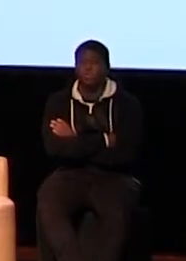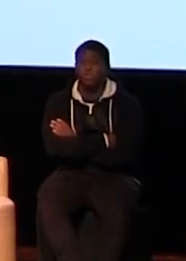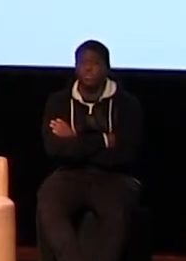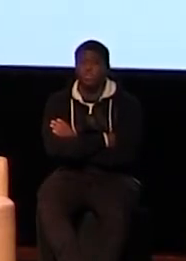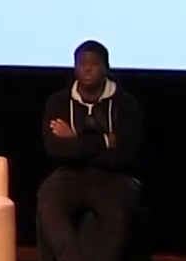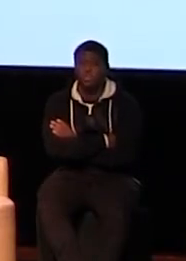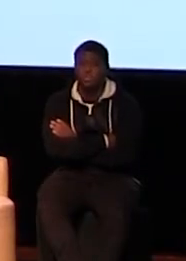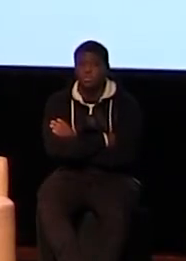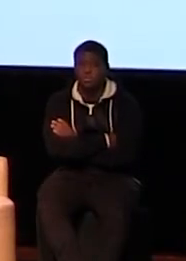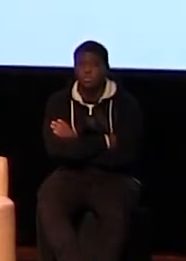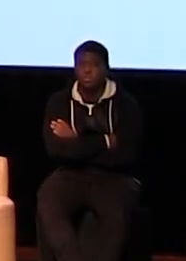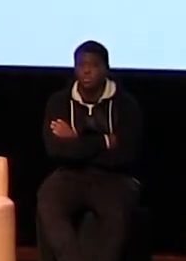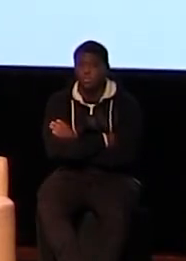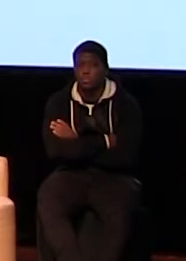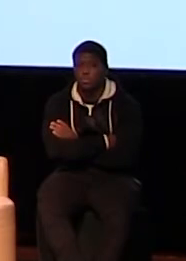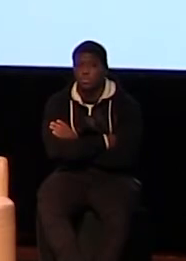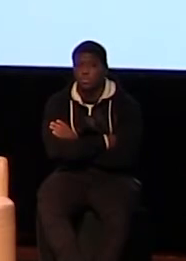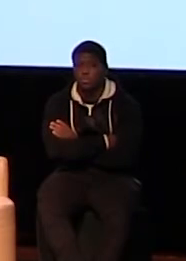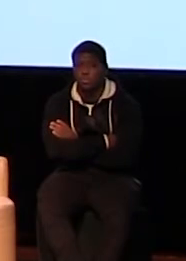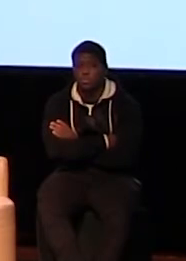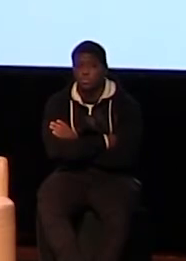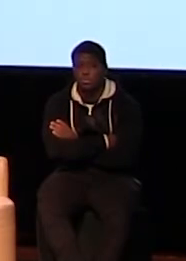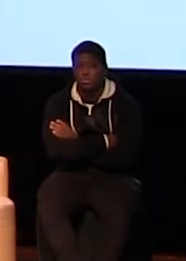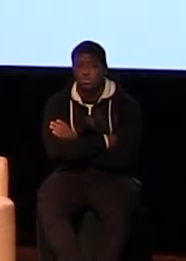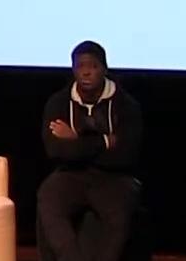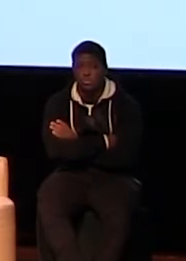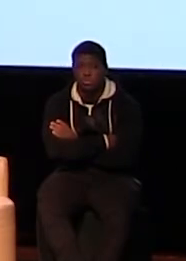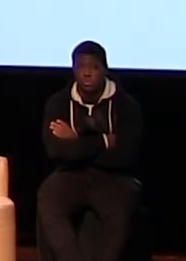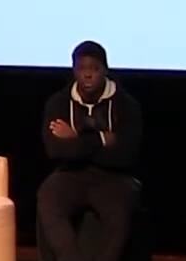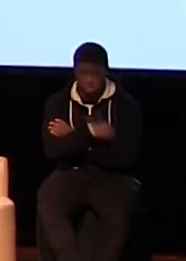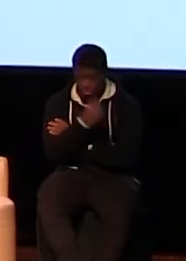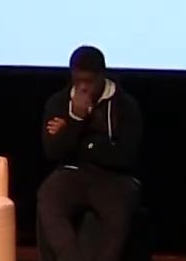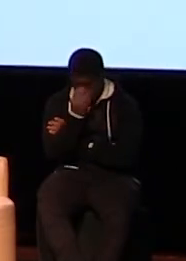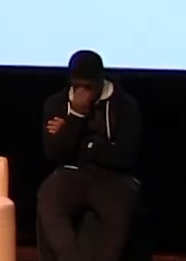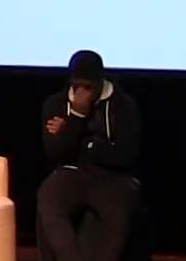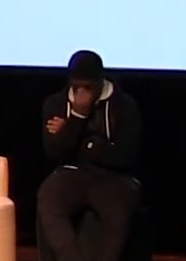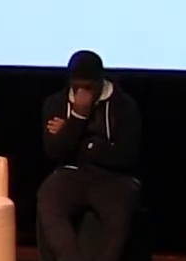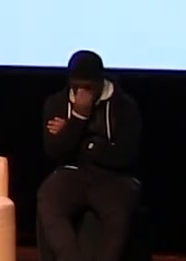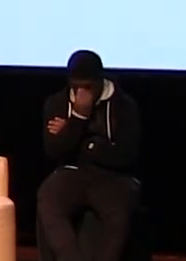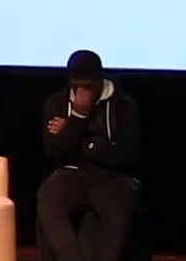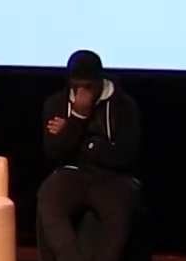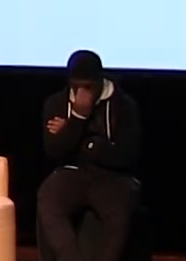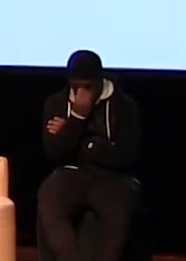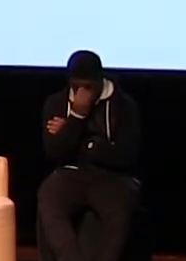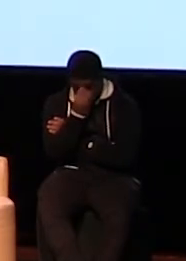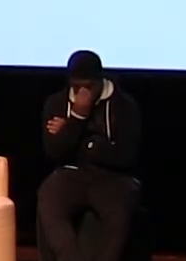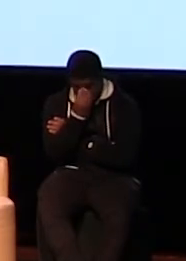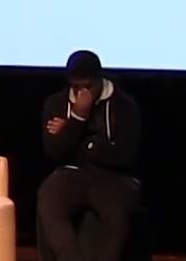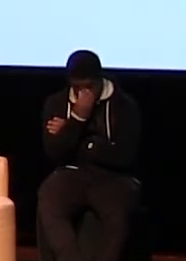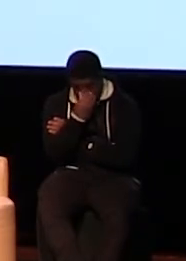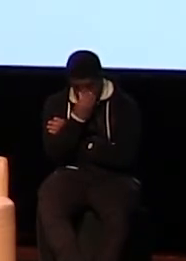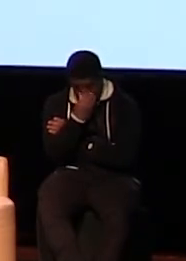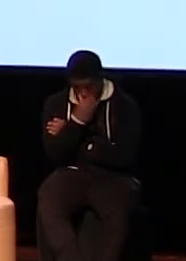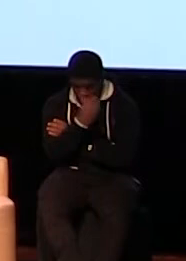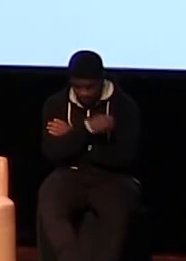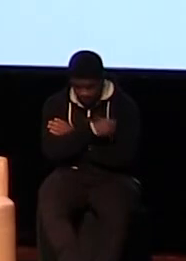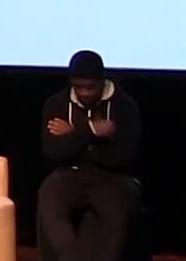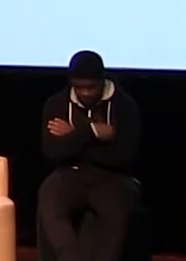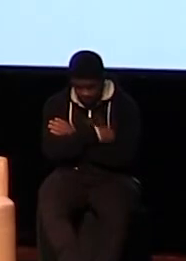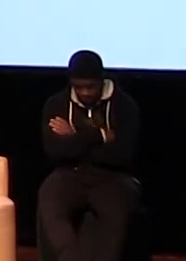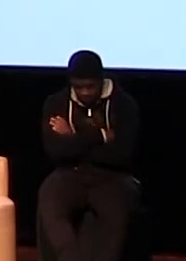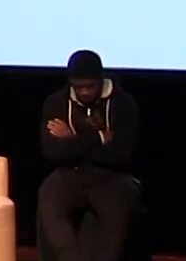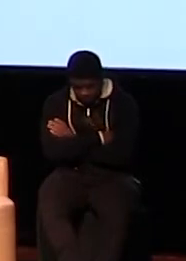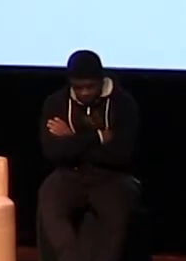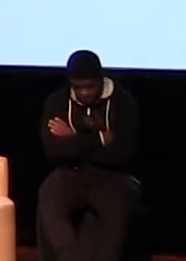Não, levanta aqui, já passou, não foi nada. Né? Então, a gente tem que agir com a criança do mesmo jeito que a gente age